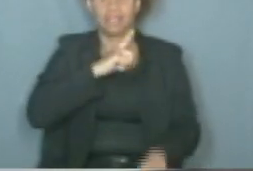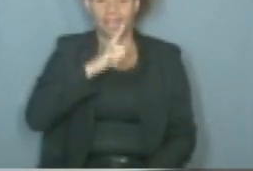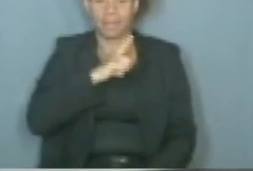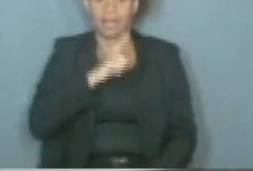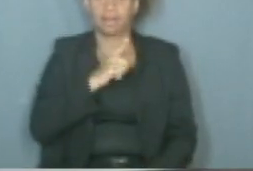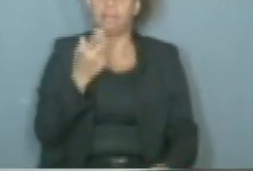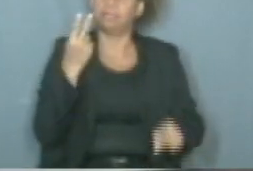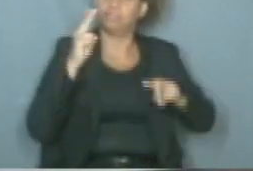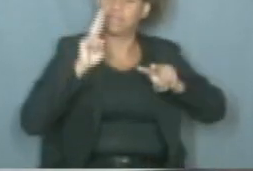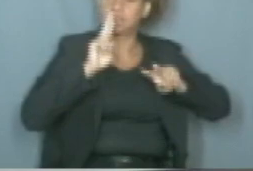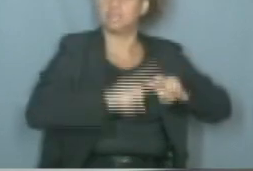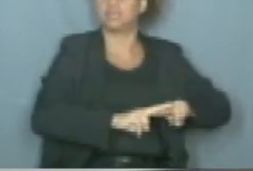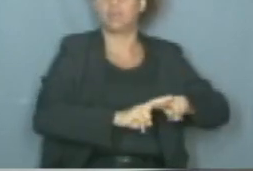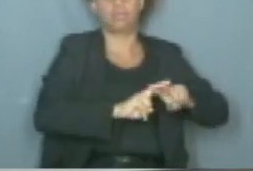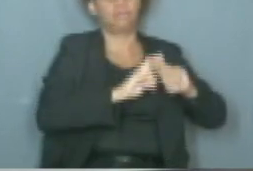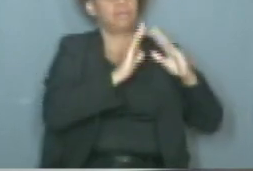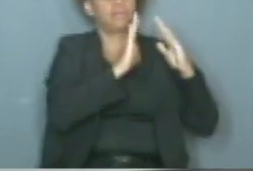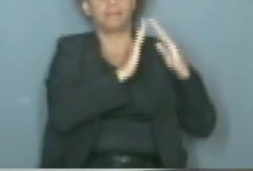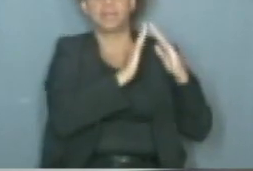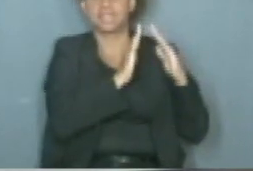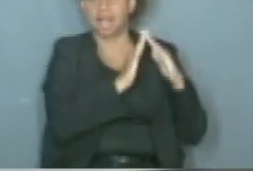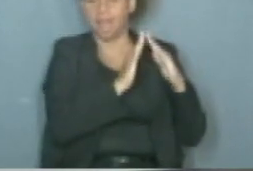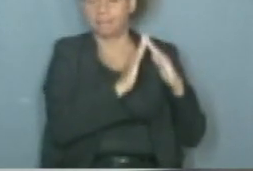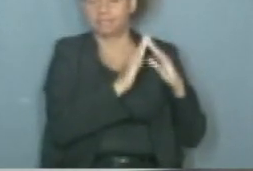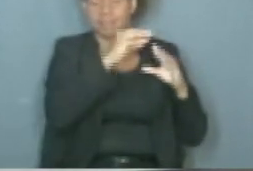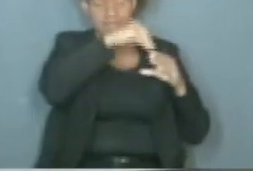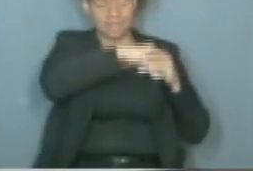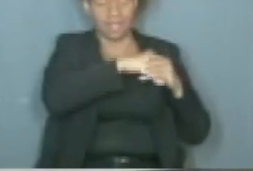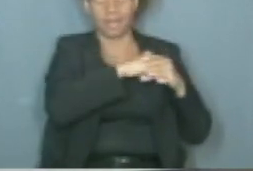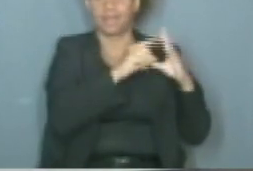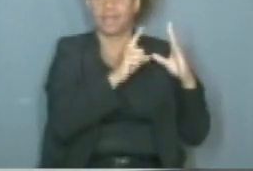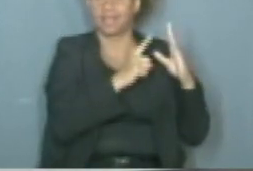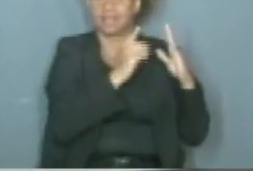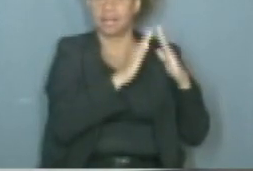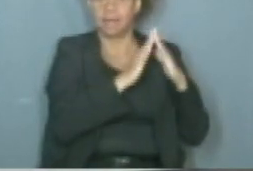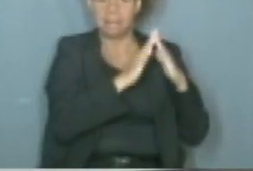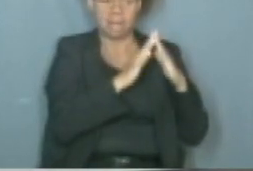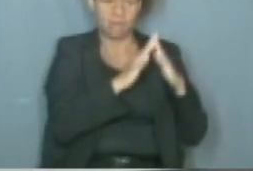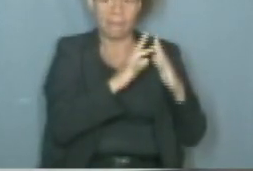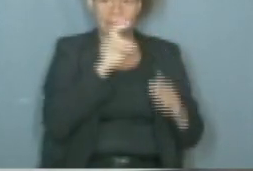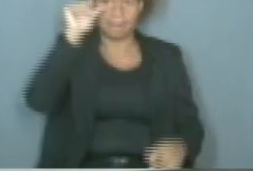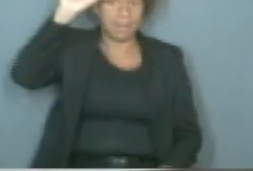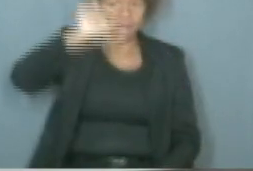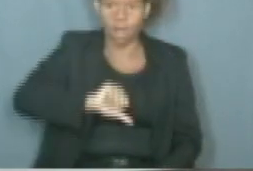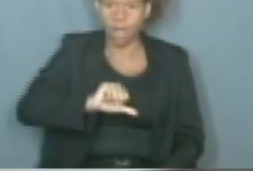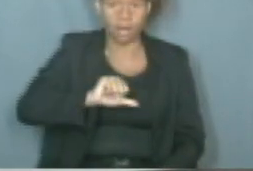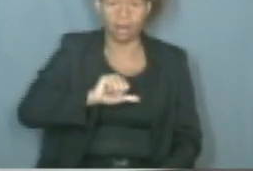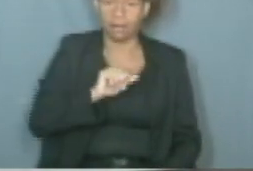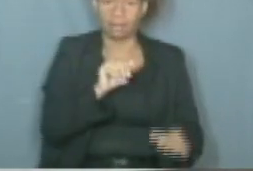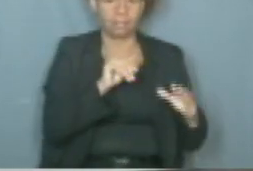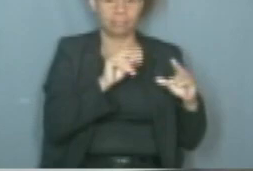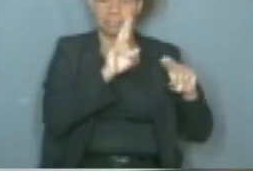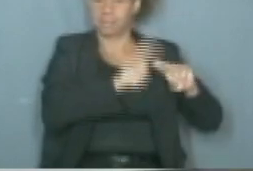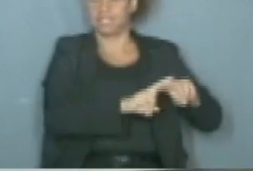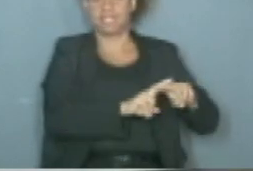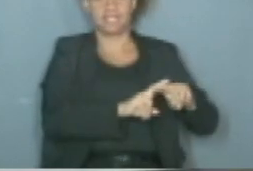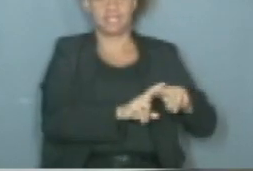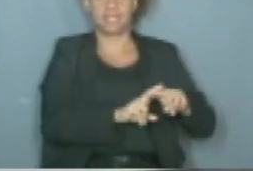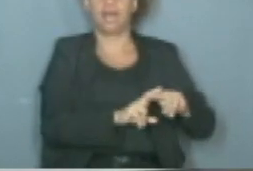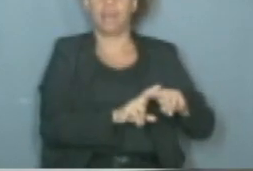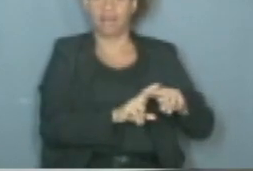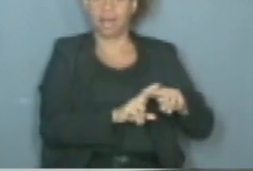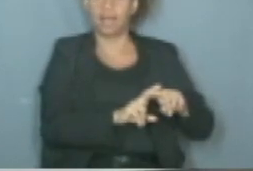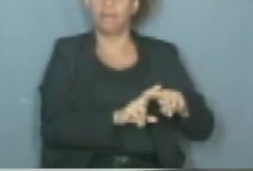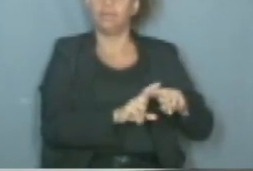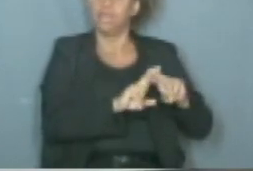a prisão domiciliar, que ainda não é a prisão mais gravosa, que pode vir a se tornar uma prisão